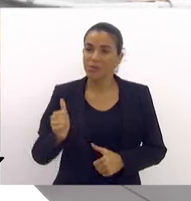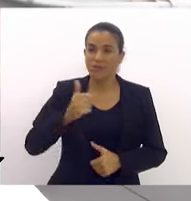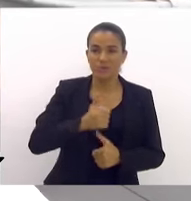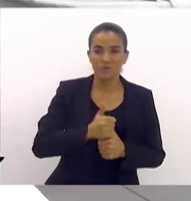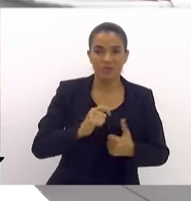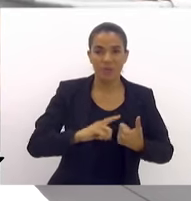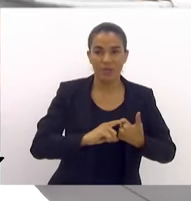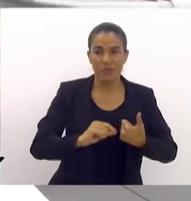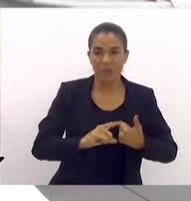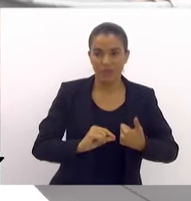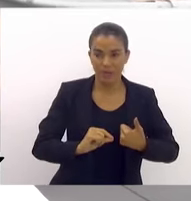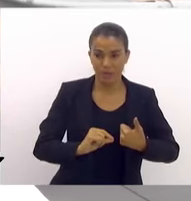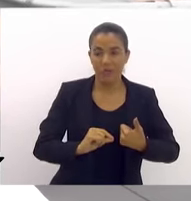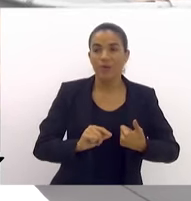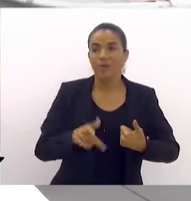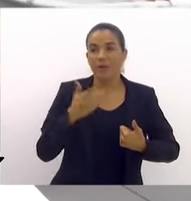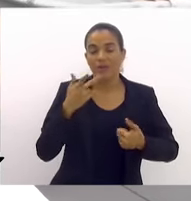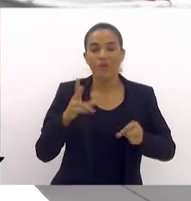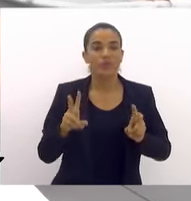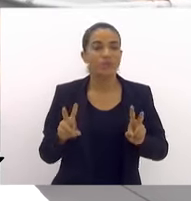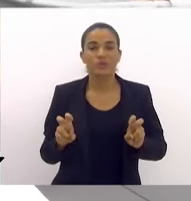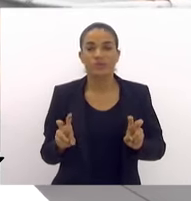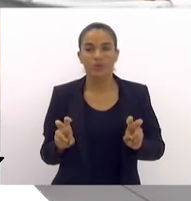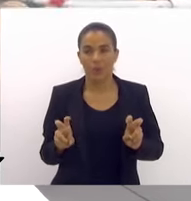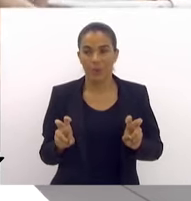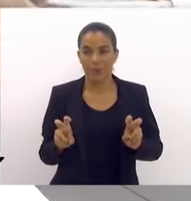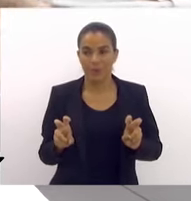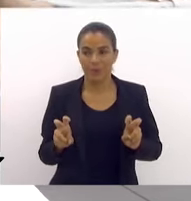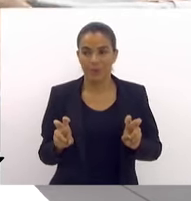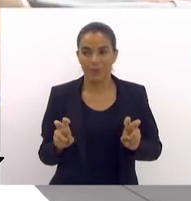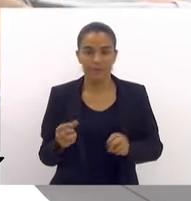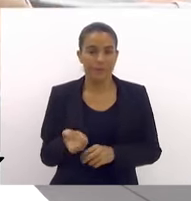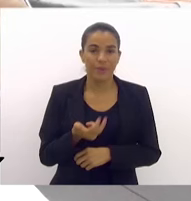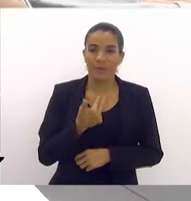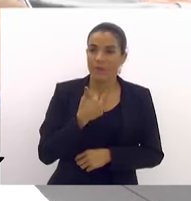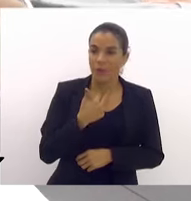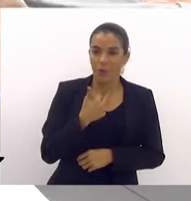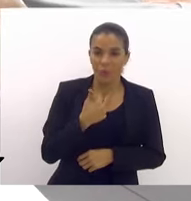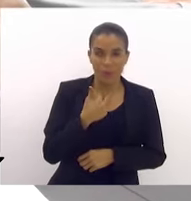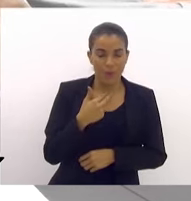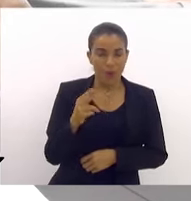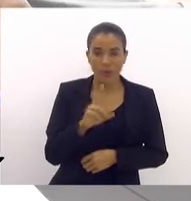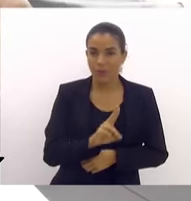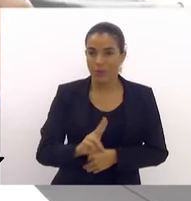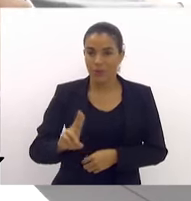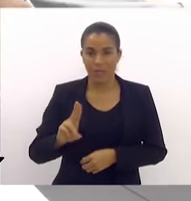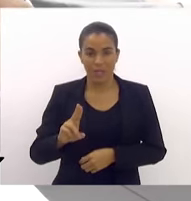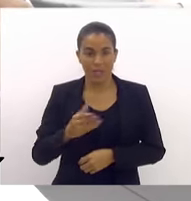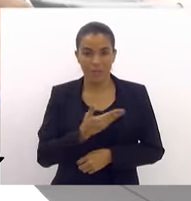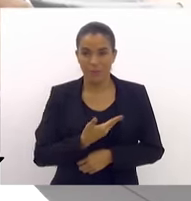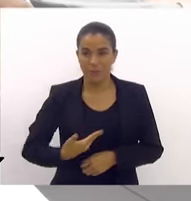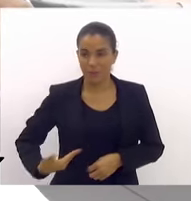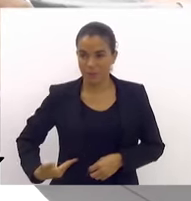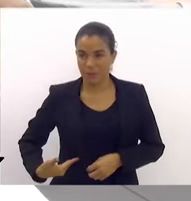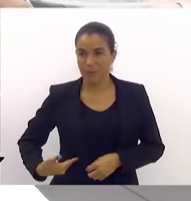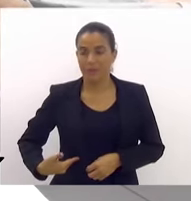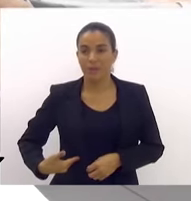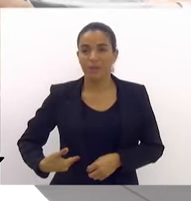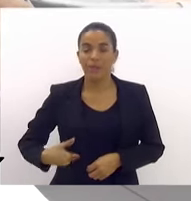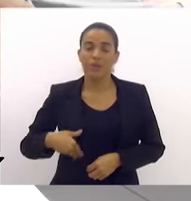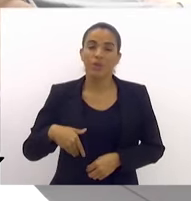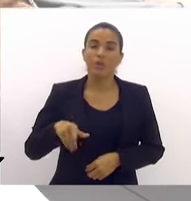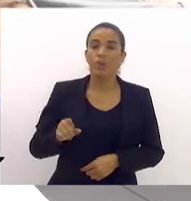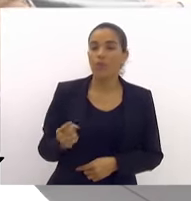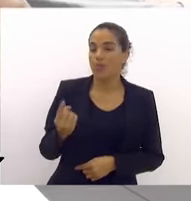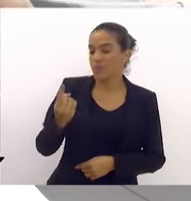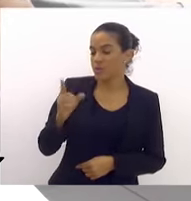artigo por um, dizendo basicamente o seguinte: não podem ser de utilidade pública as entidades cujo algum dos seus diretores